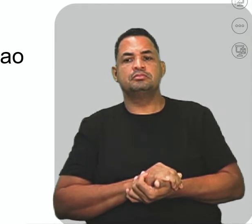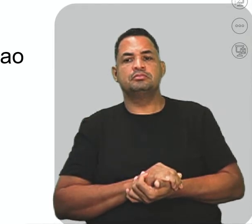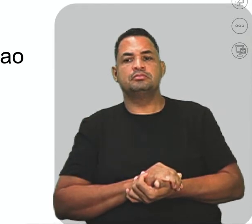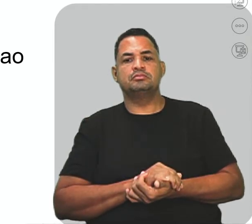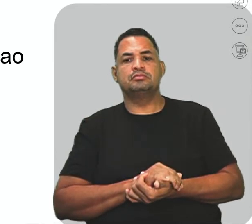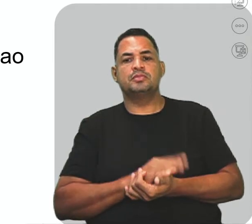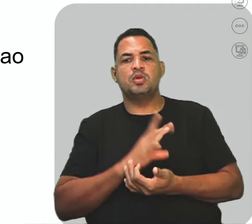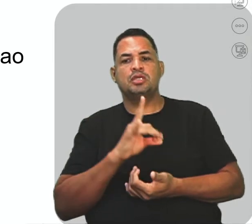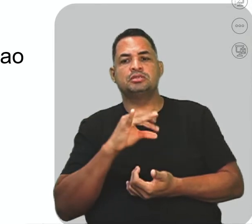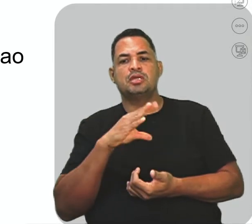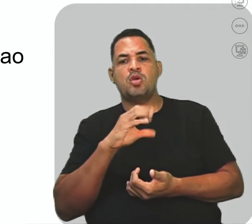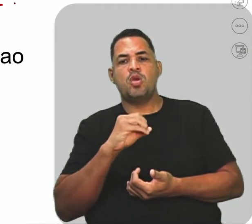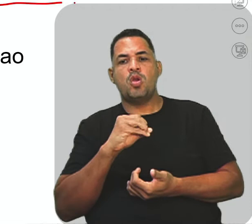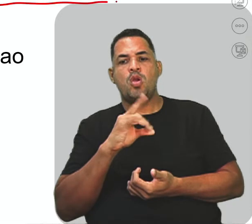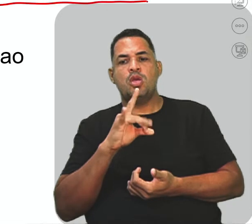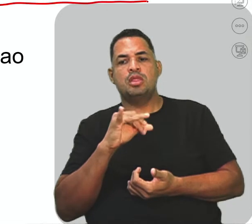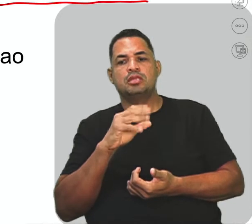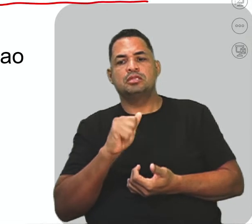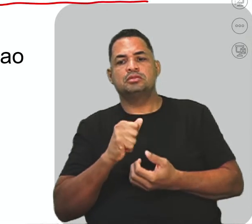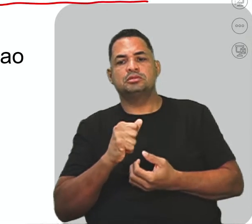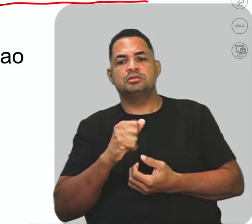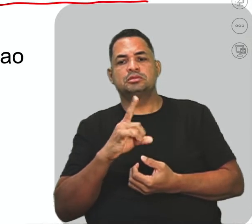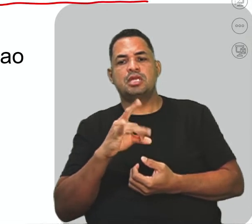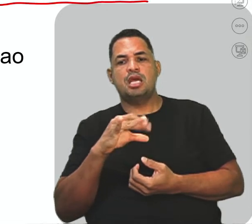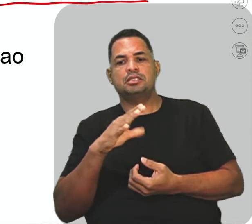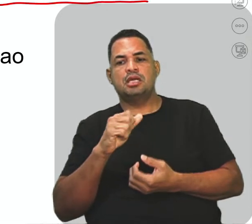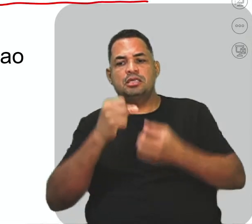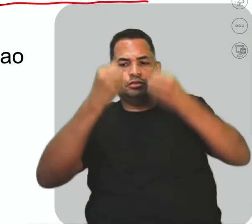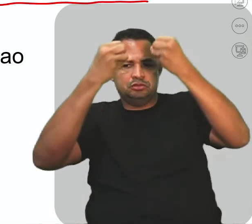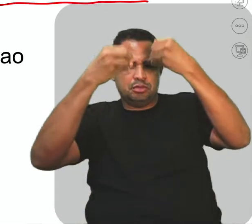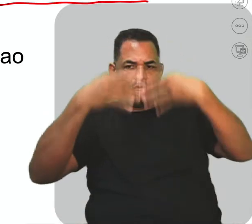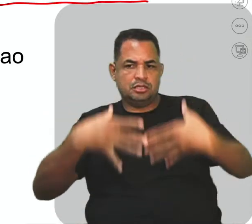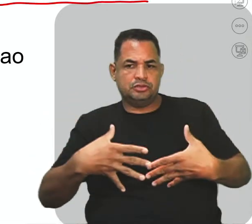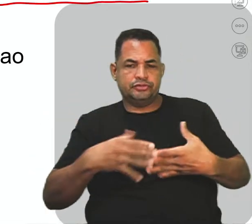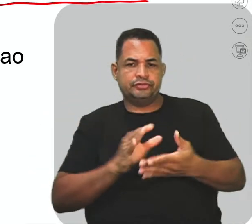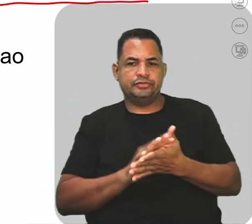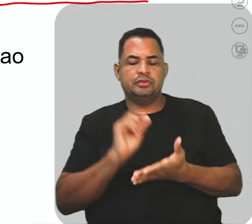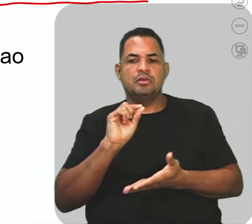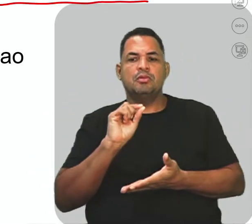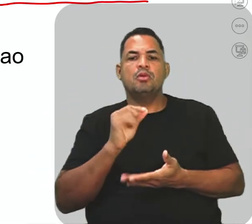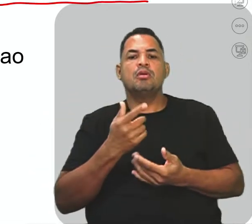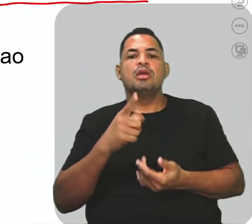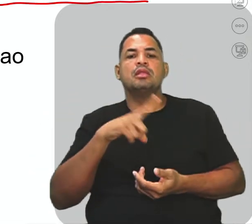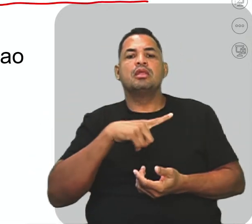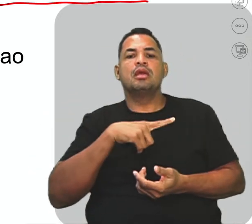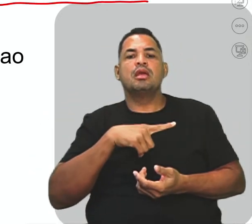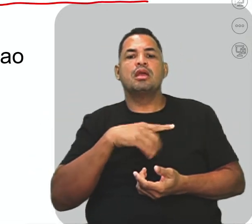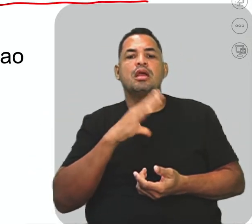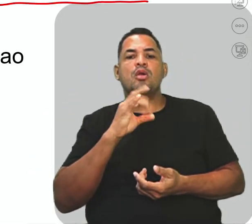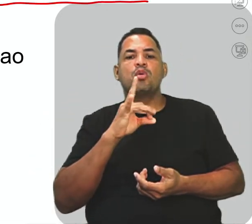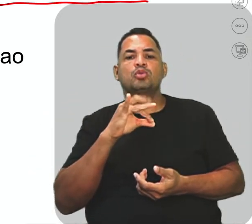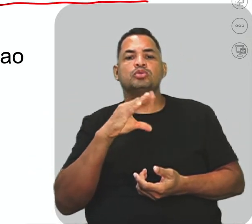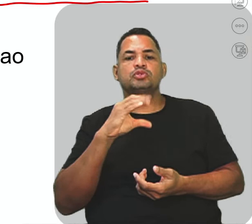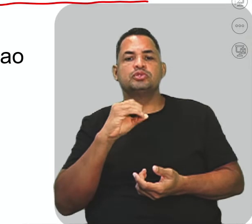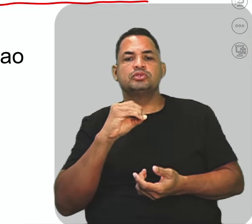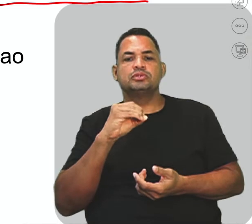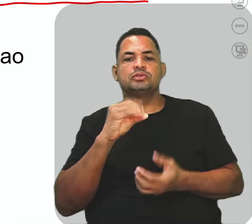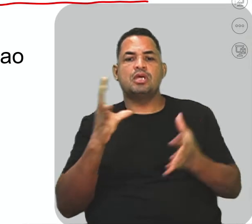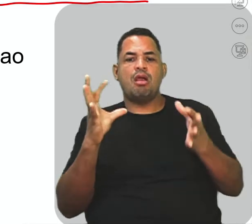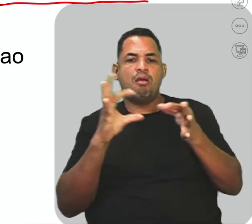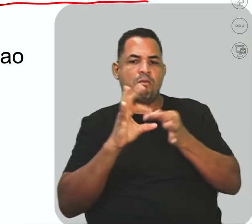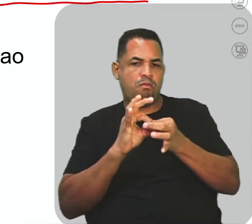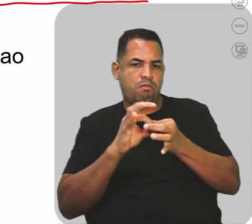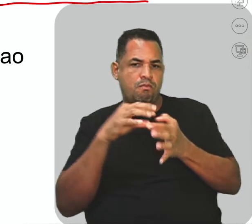oração coordenada assindética explicativa devido à conjunção explicativa por